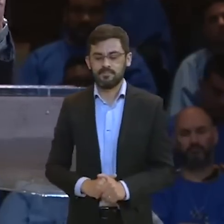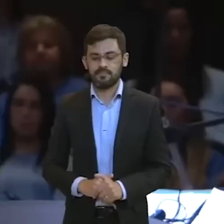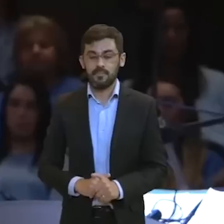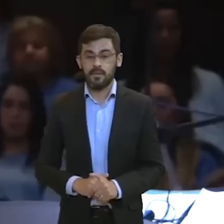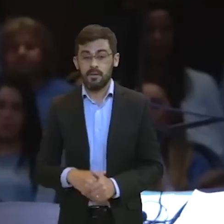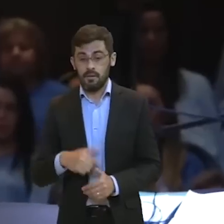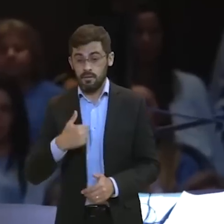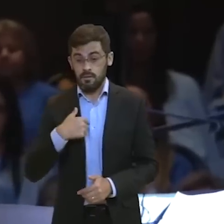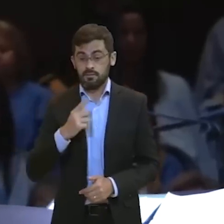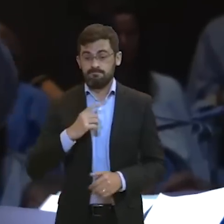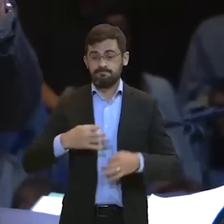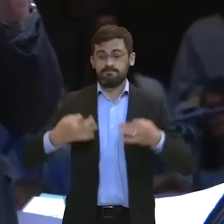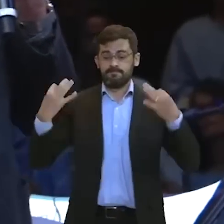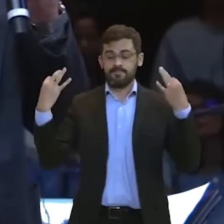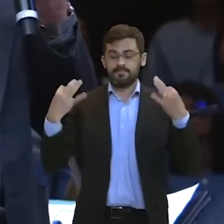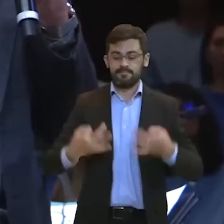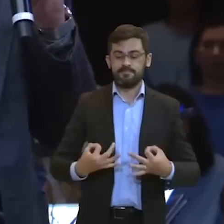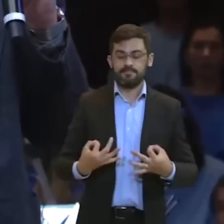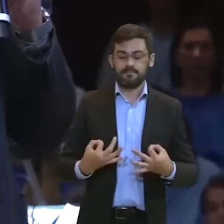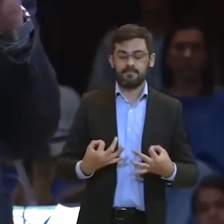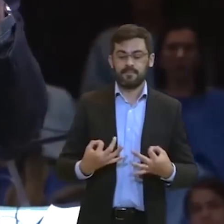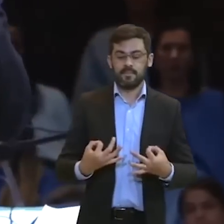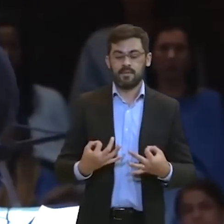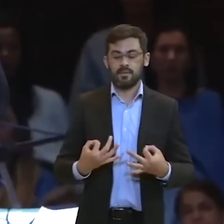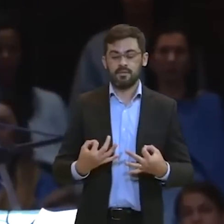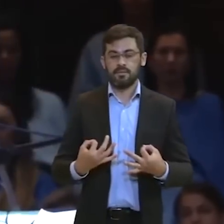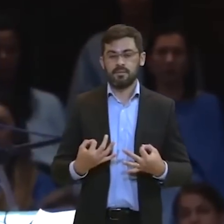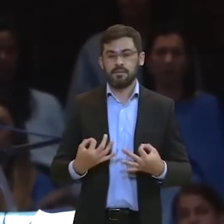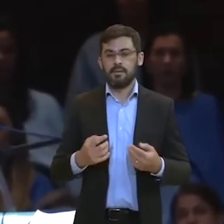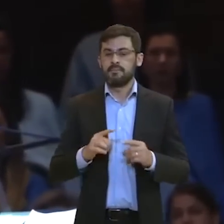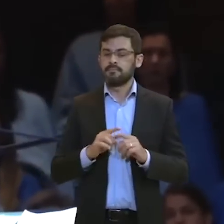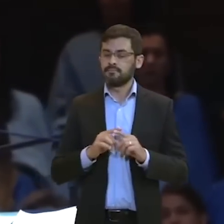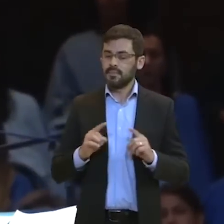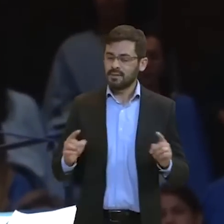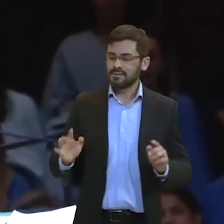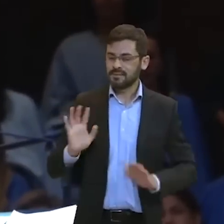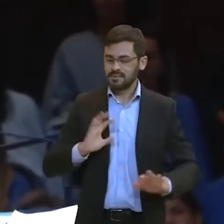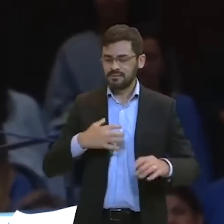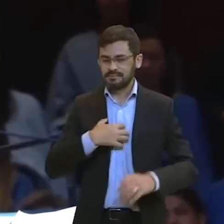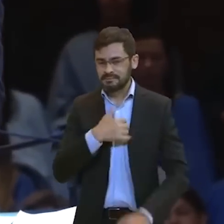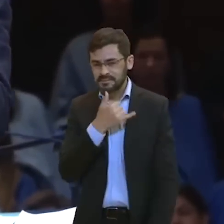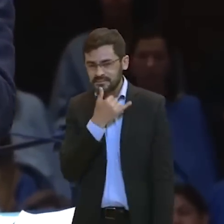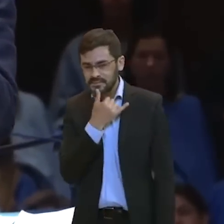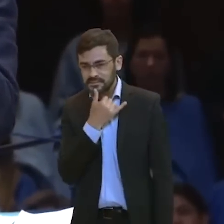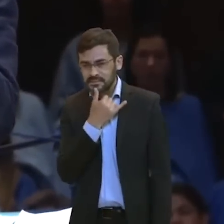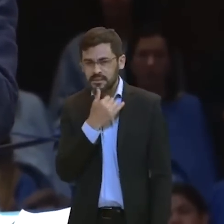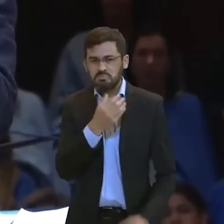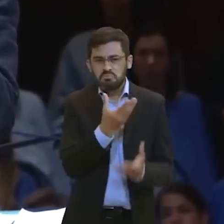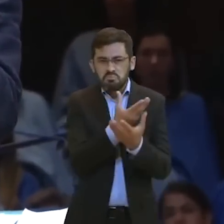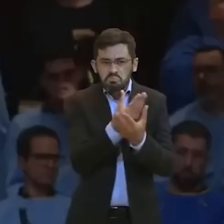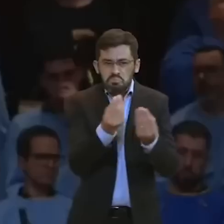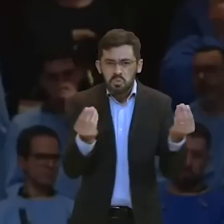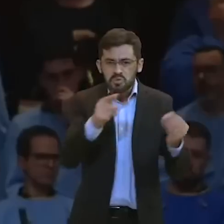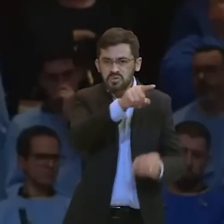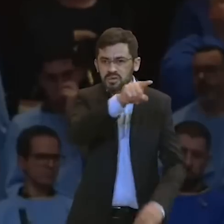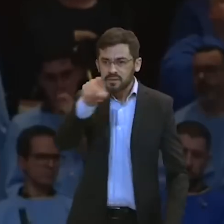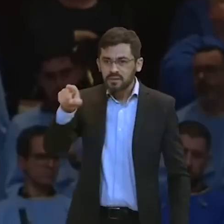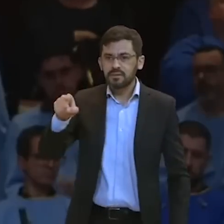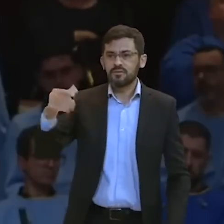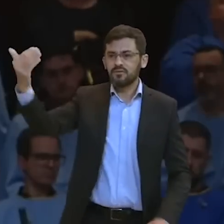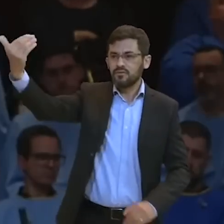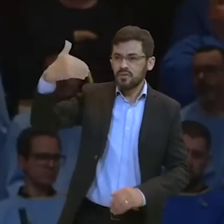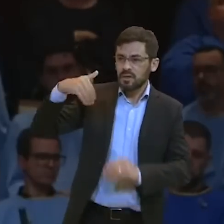Eu tenho certeza, ainda que seja triste dizer isso, que muitos que estão aqui hoje para adorar a